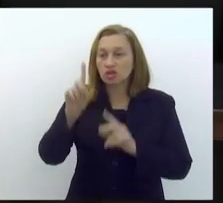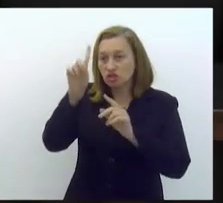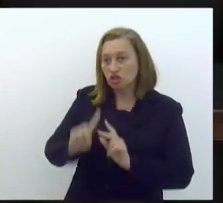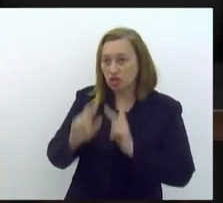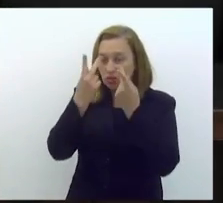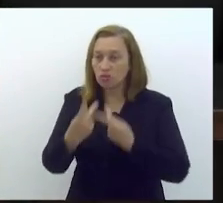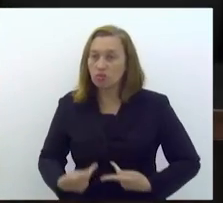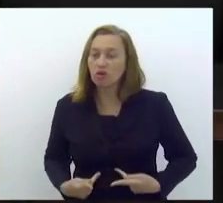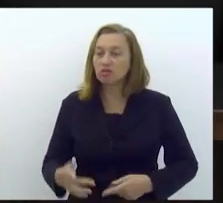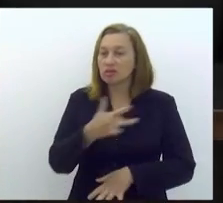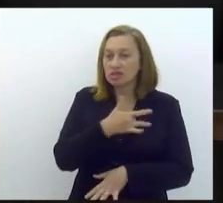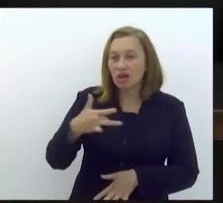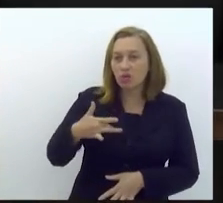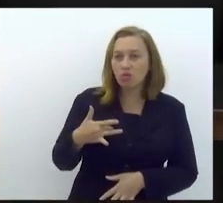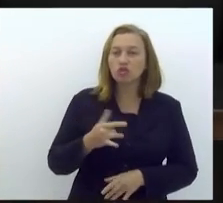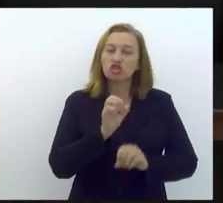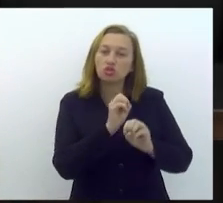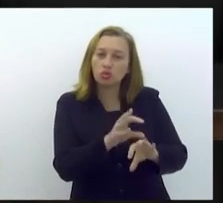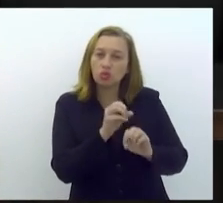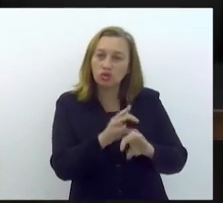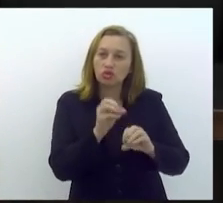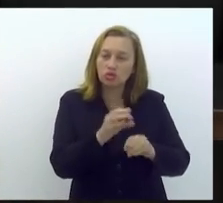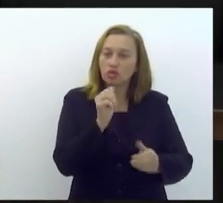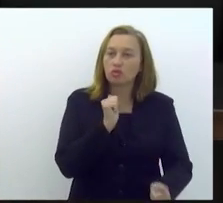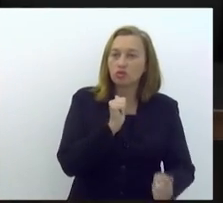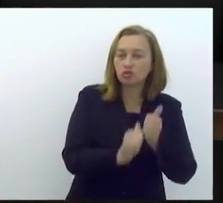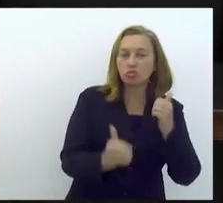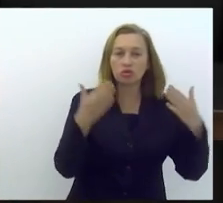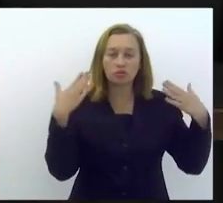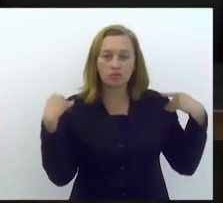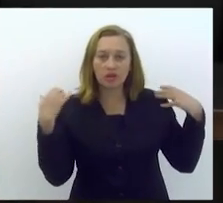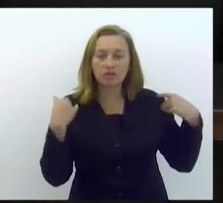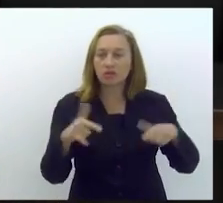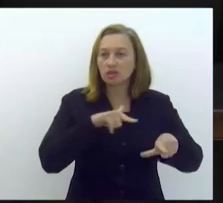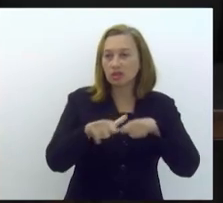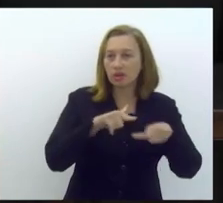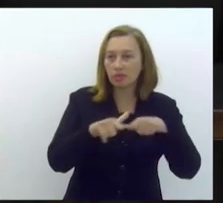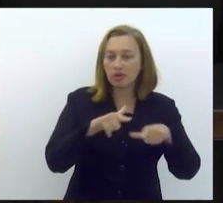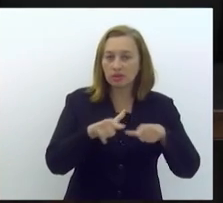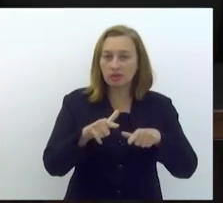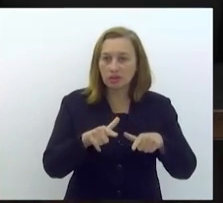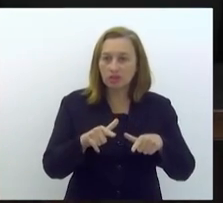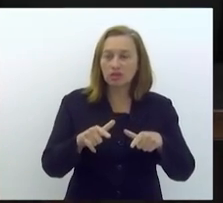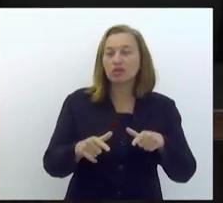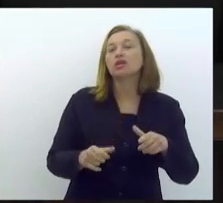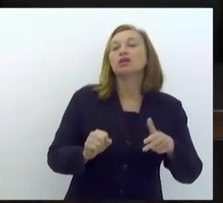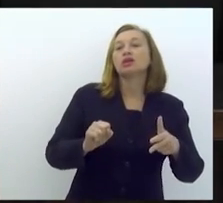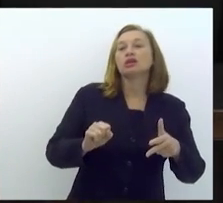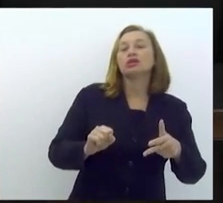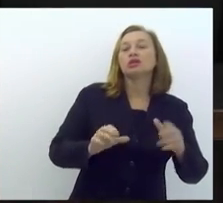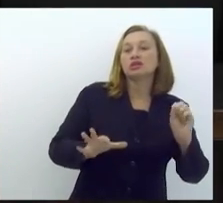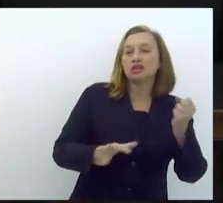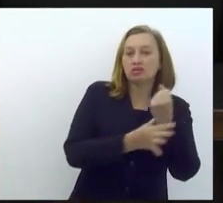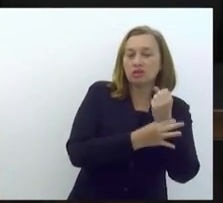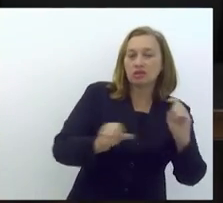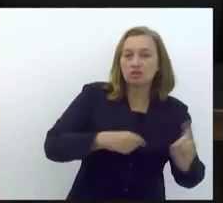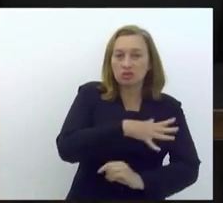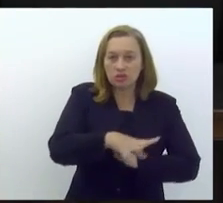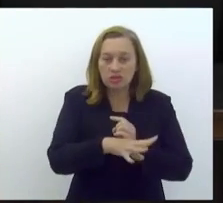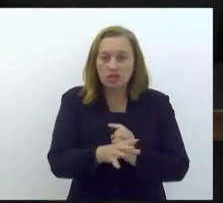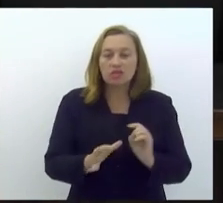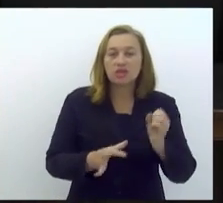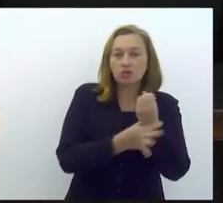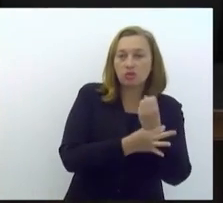Cidadania de saúde de Educação de esporte lazer de trabalho de legislação social Seguridade Social Segurança